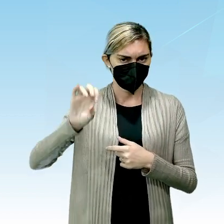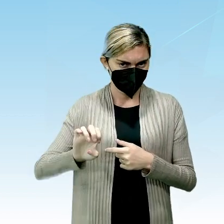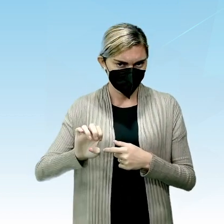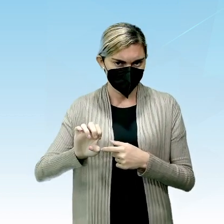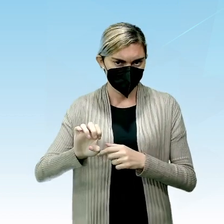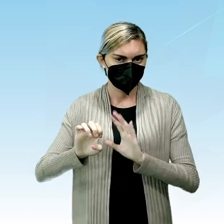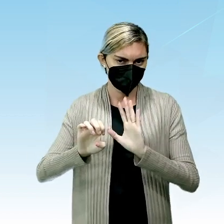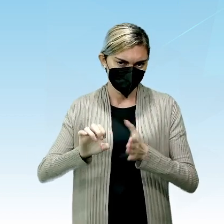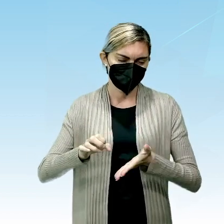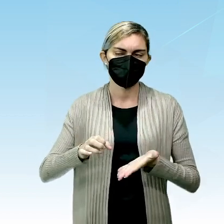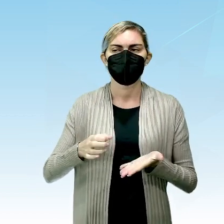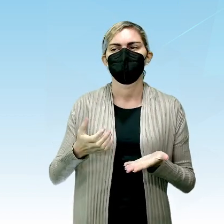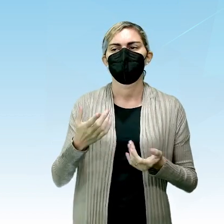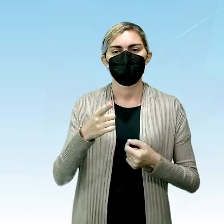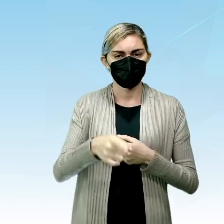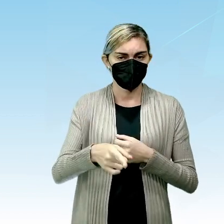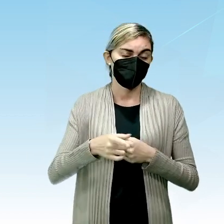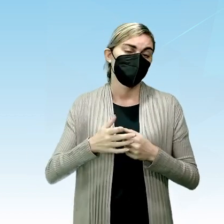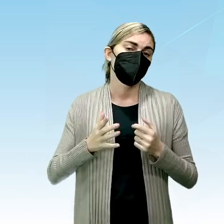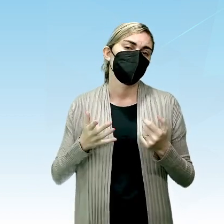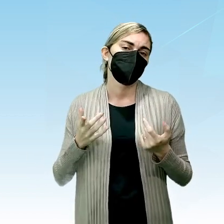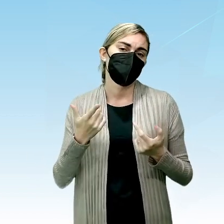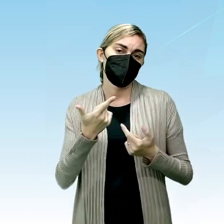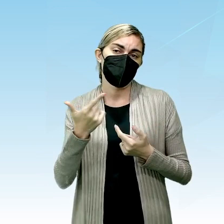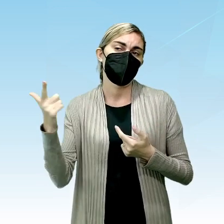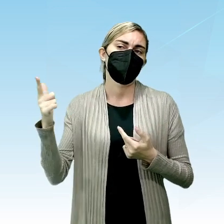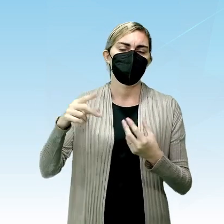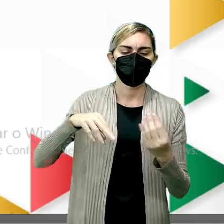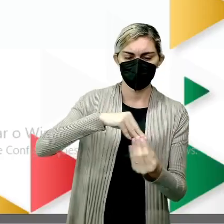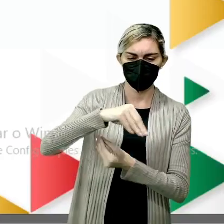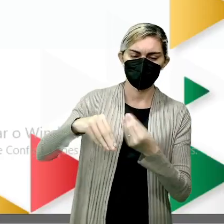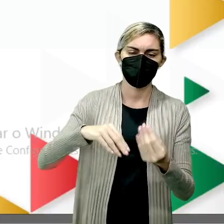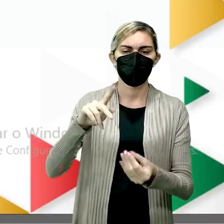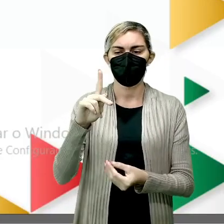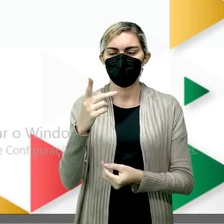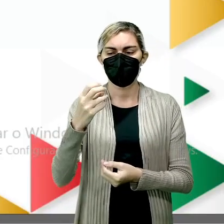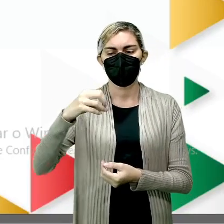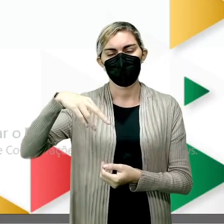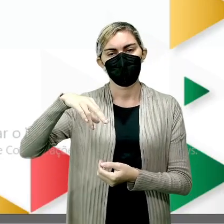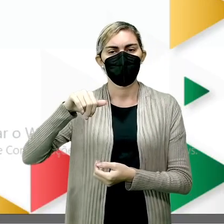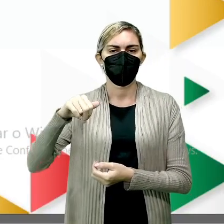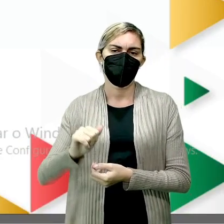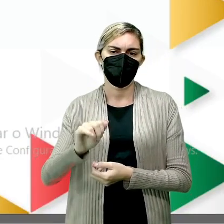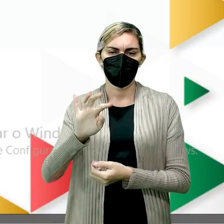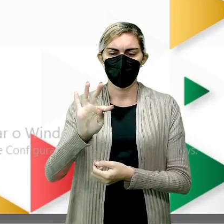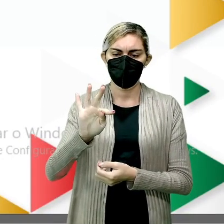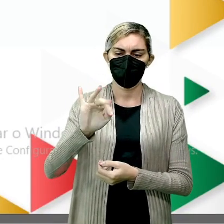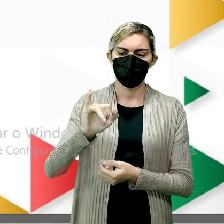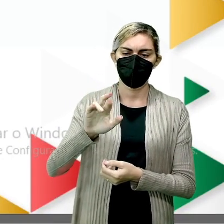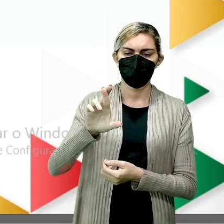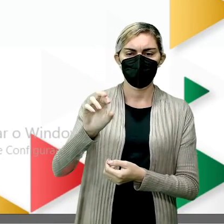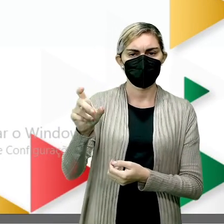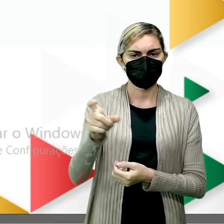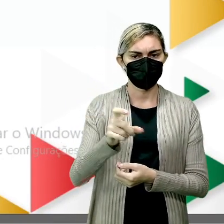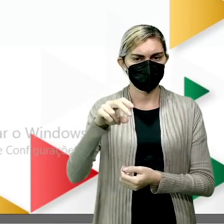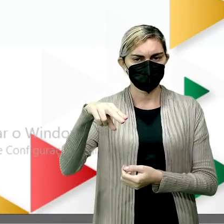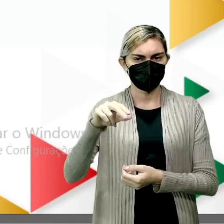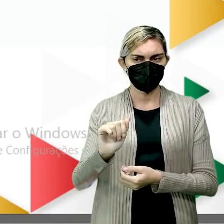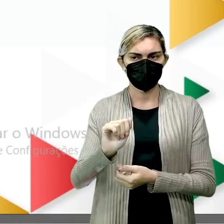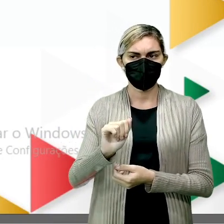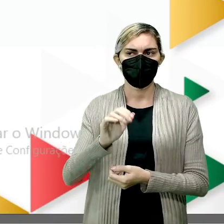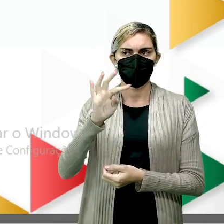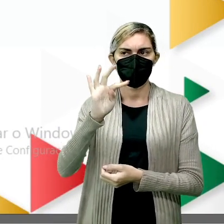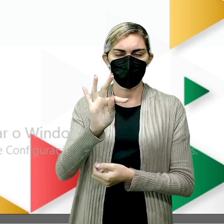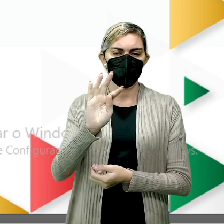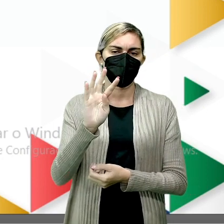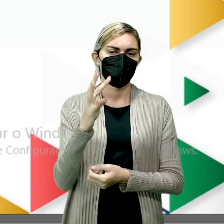no caso, ele vai produzir outro tipo de hormônios, a tiroxina, que é a que a gente chama de